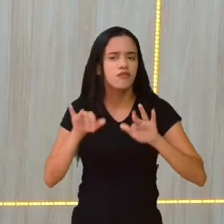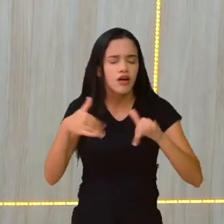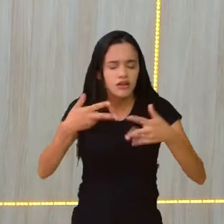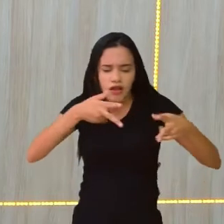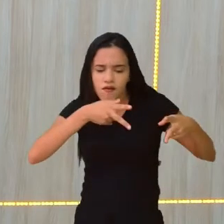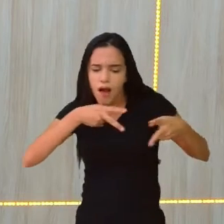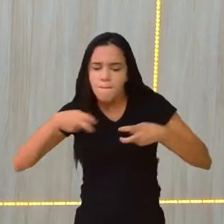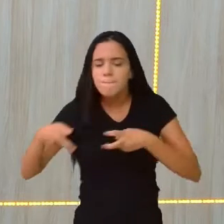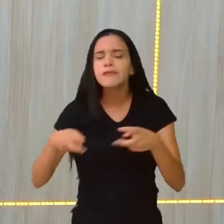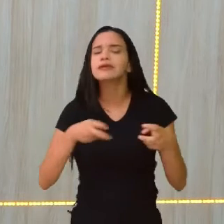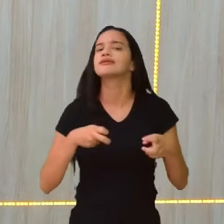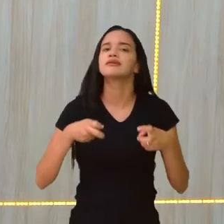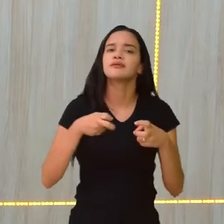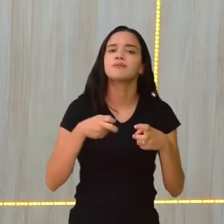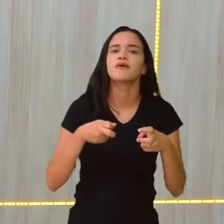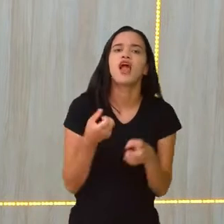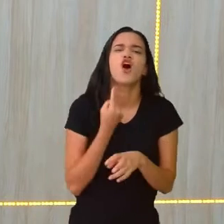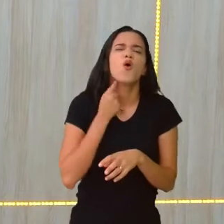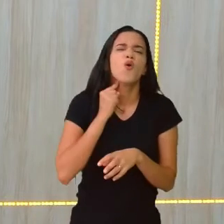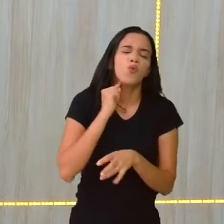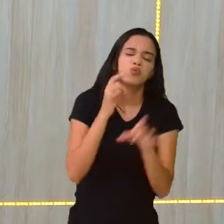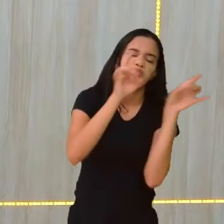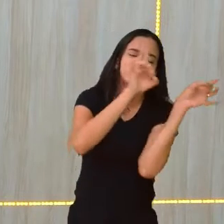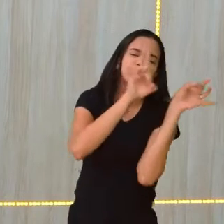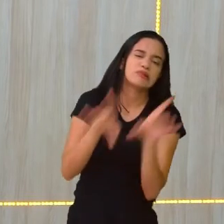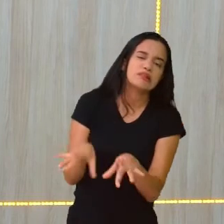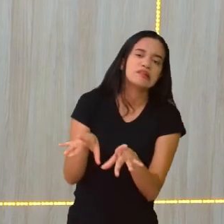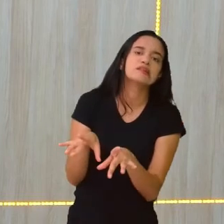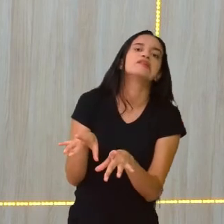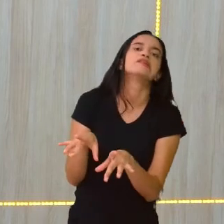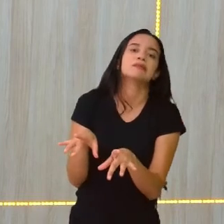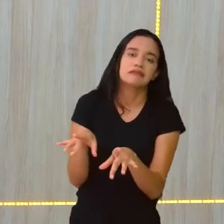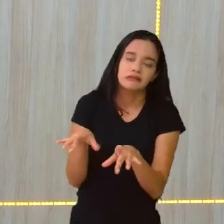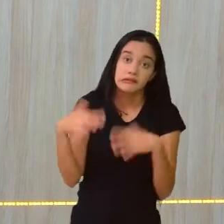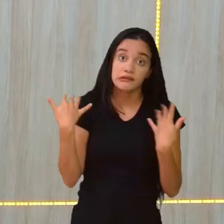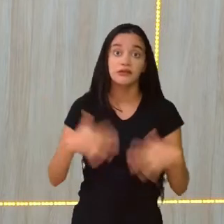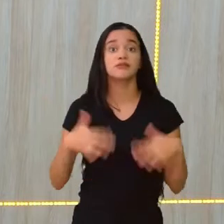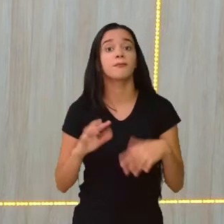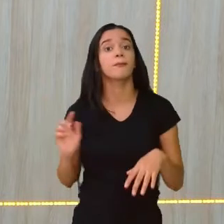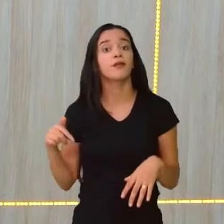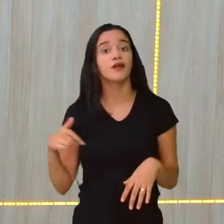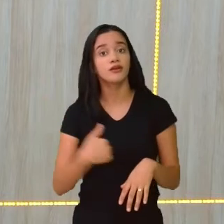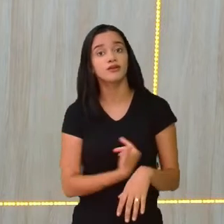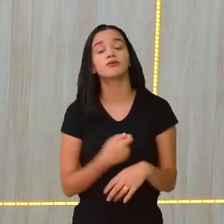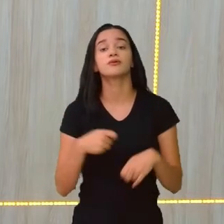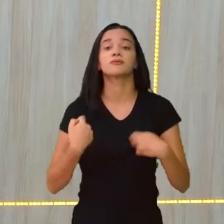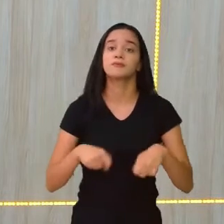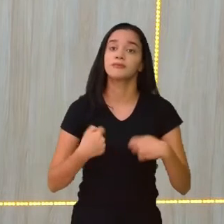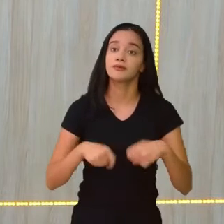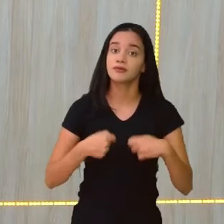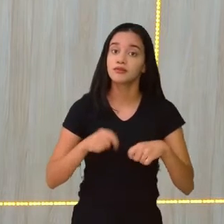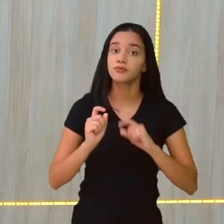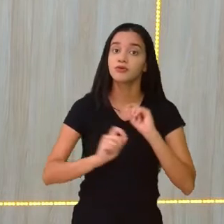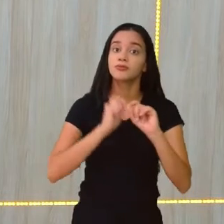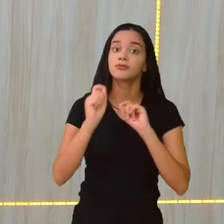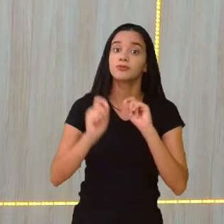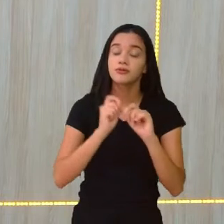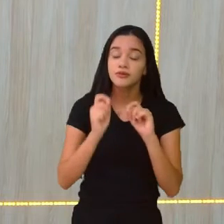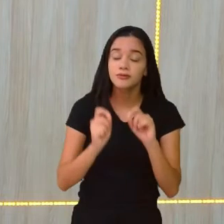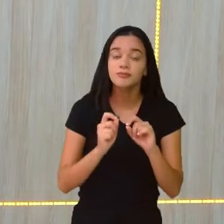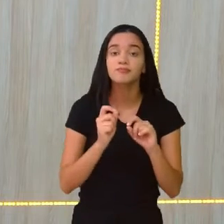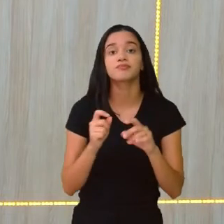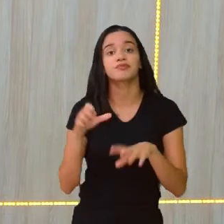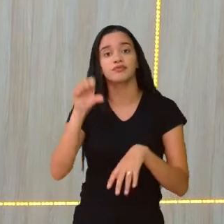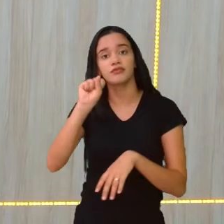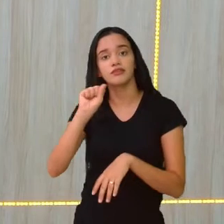vai ver muito lixo jogado ali, esgotos a céu aberto, nós precisamos muito da questão de saneamento,